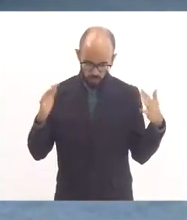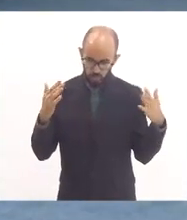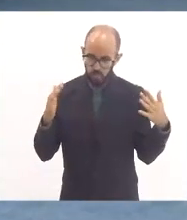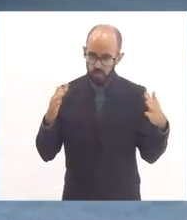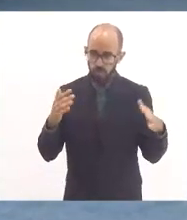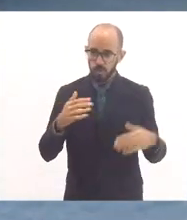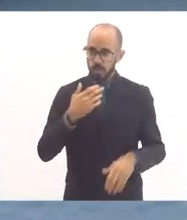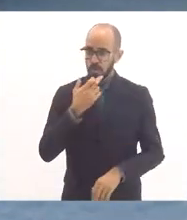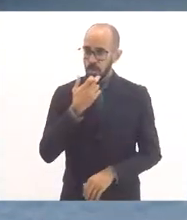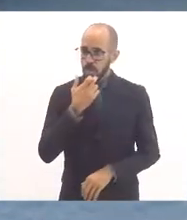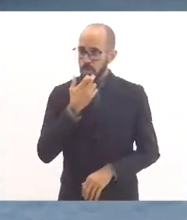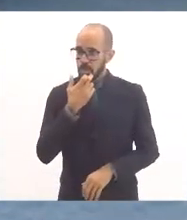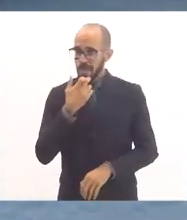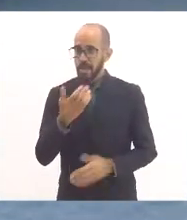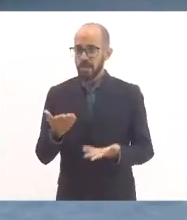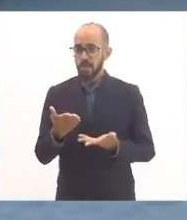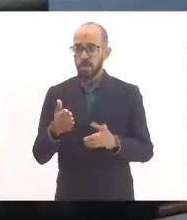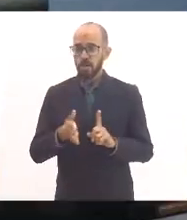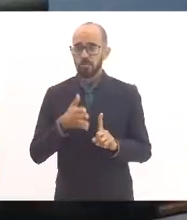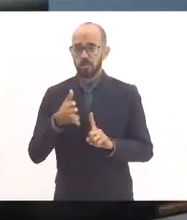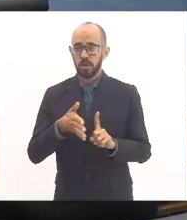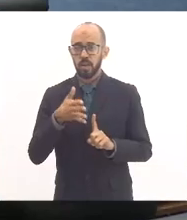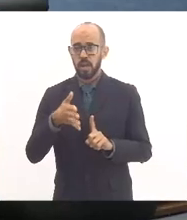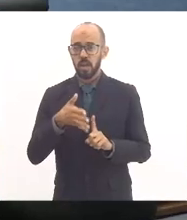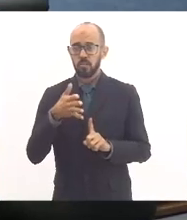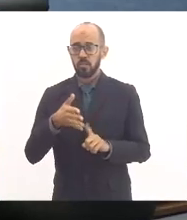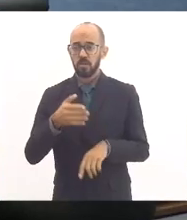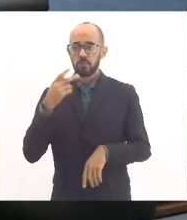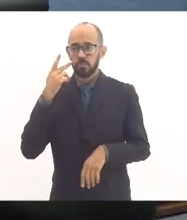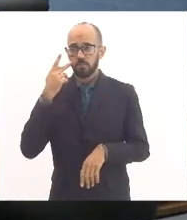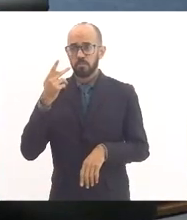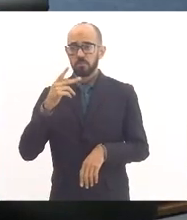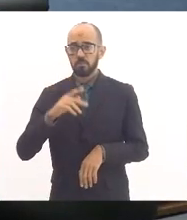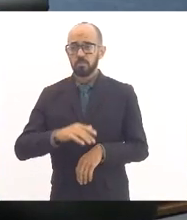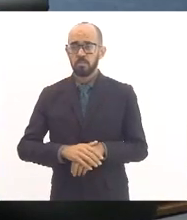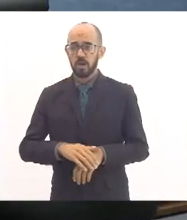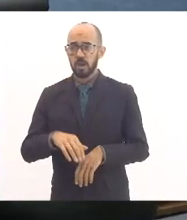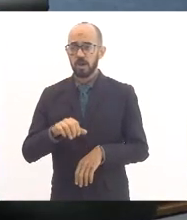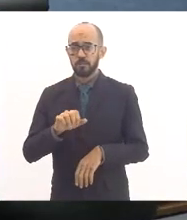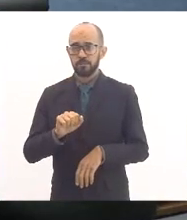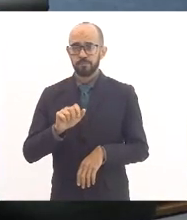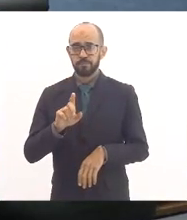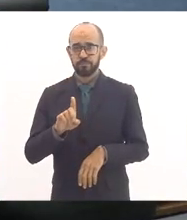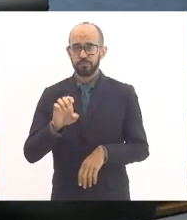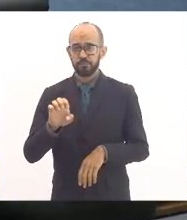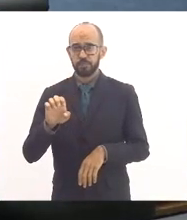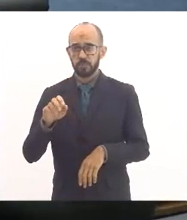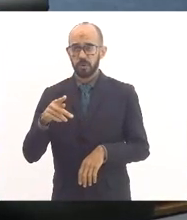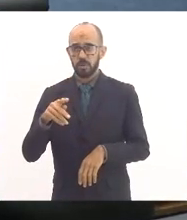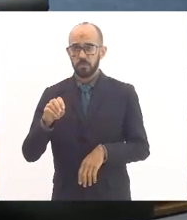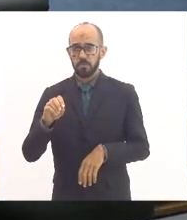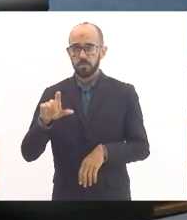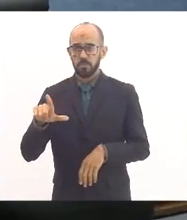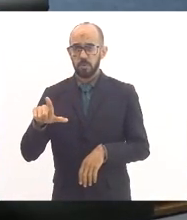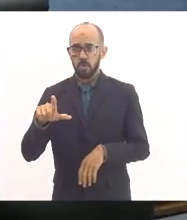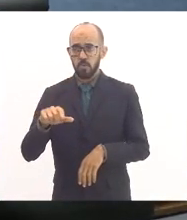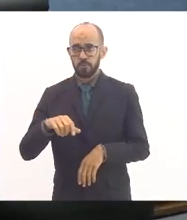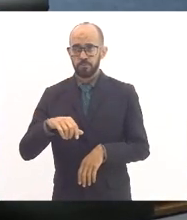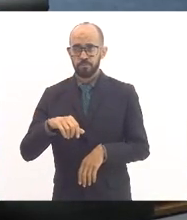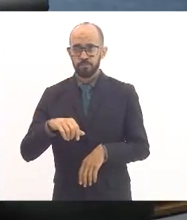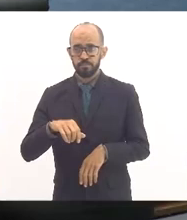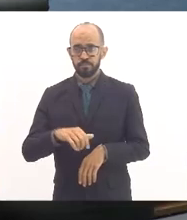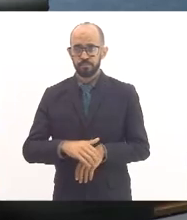é bem passar a palavra para a depol por Jaime por